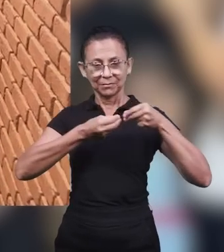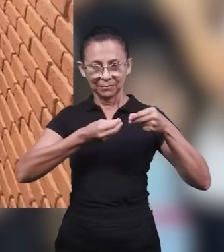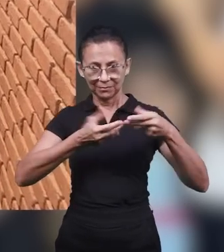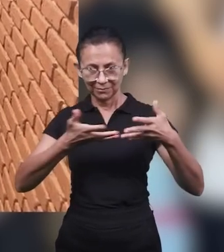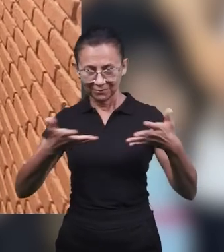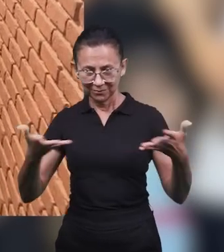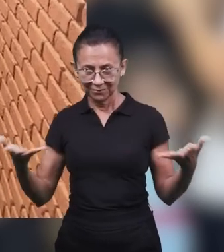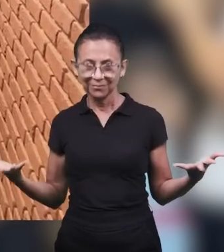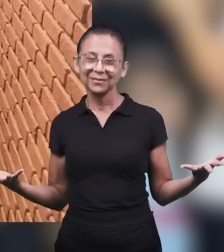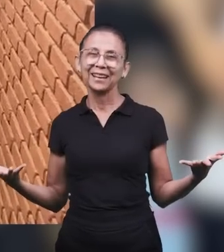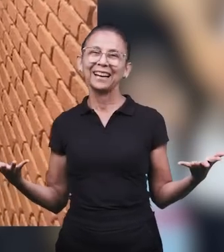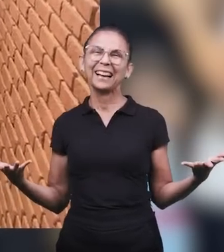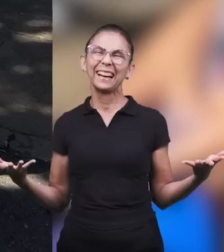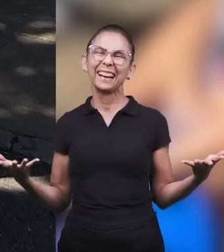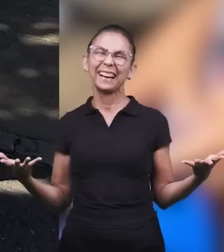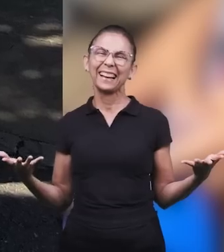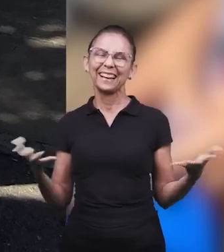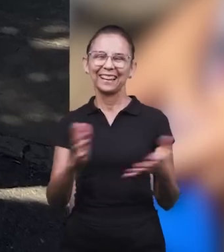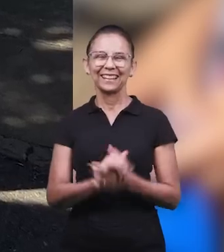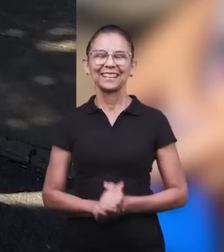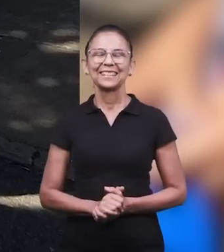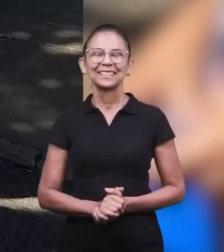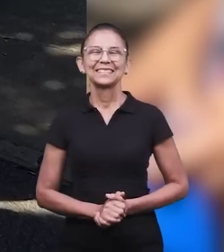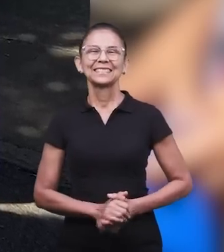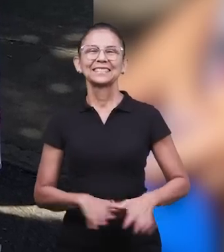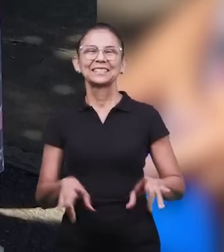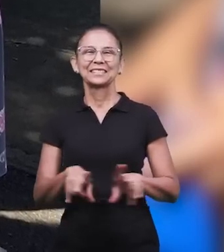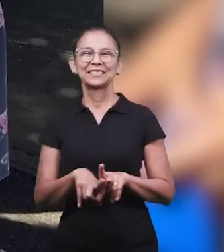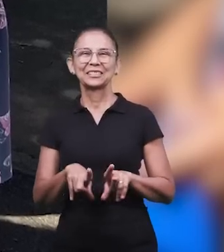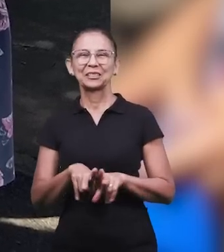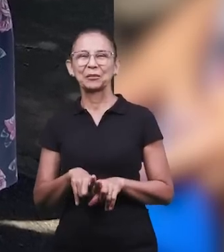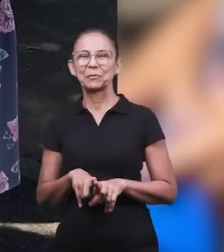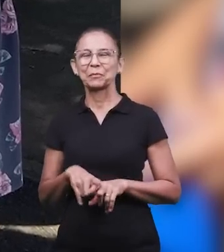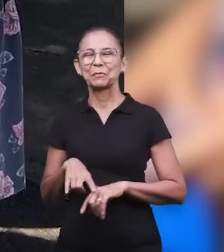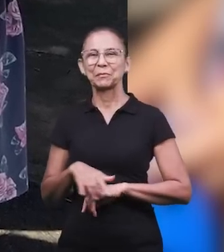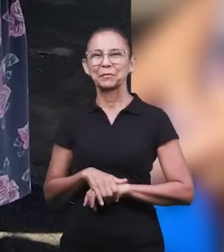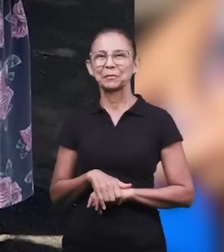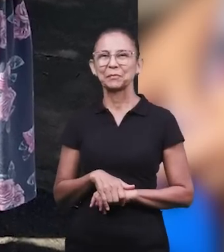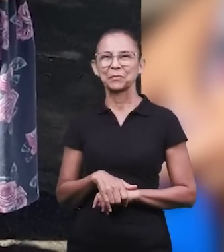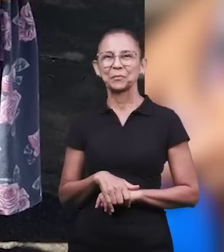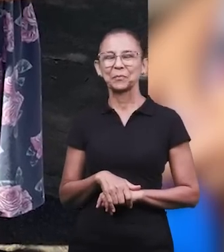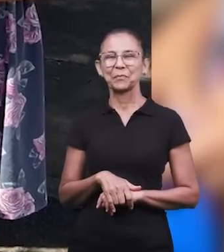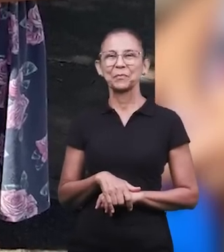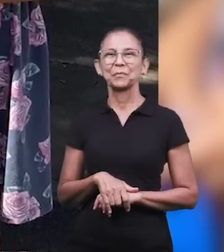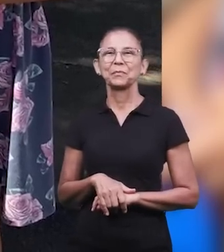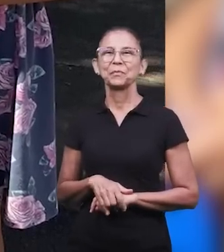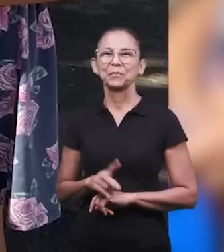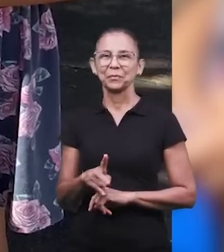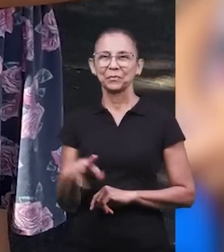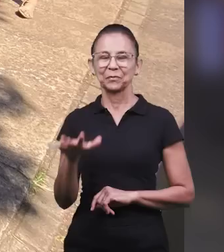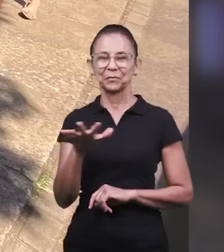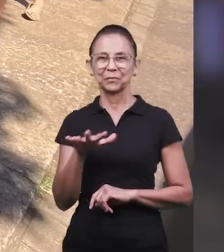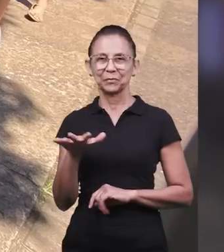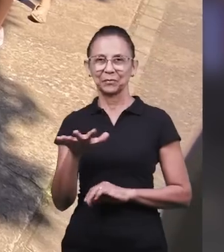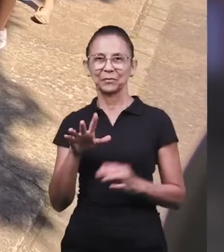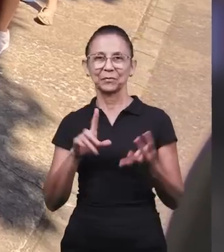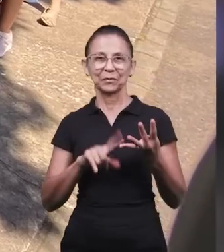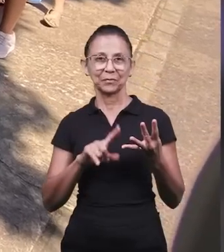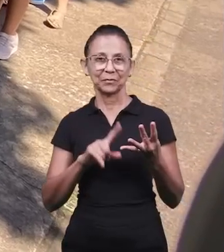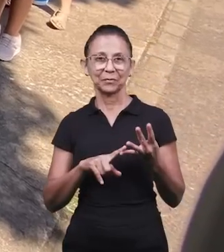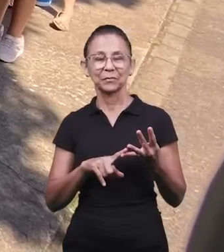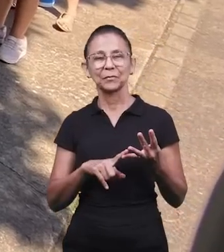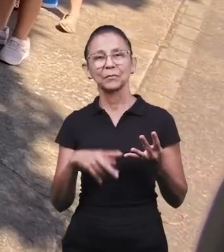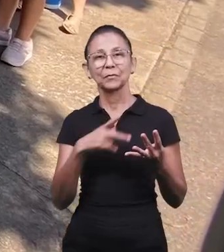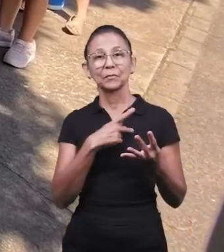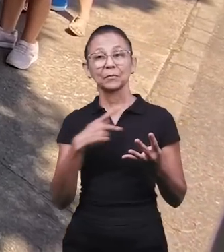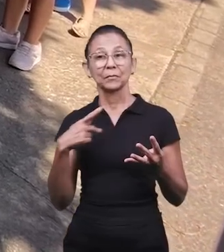distribuição de algodão doce. Na cidade também de Maringá, na igreja do centro, pastor Emerson informou